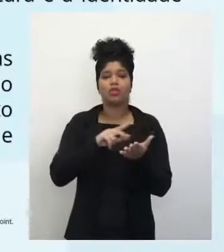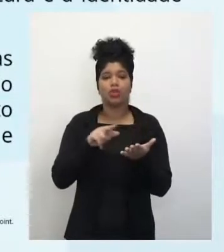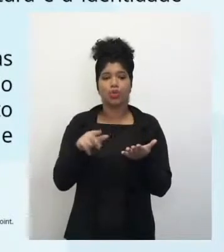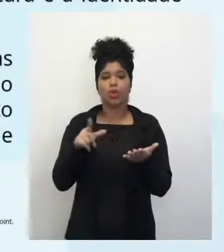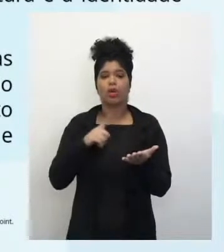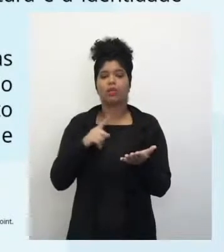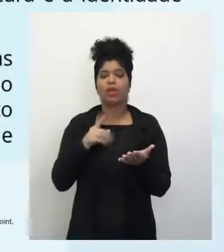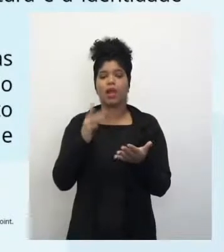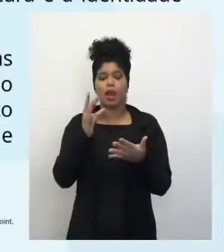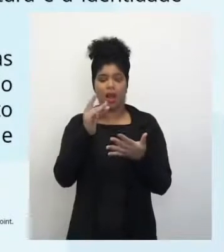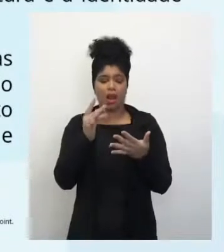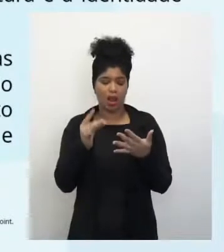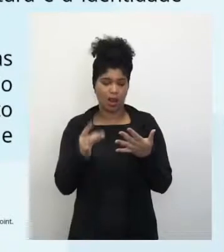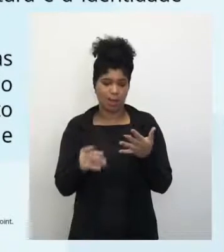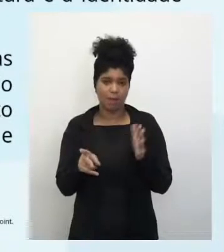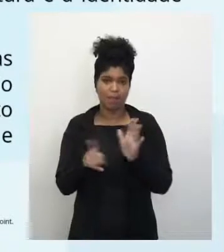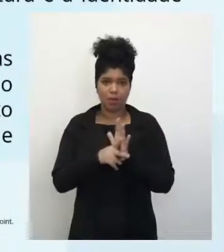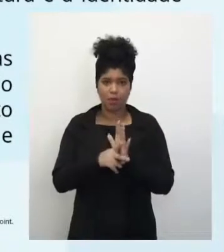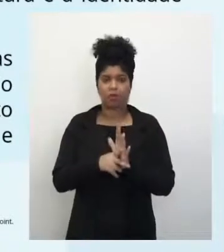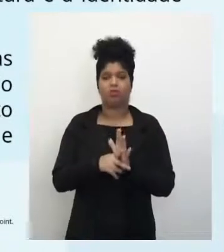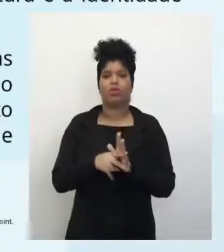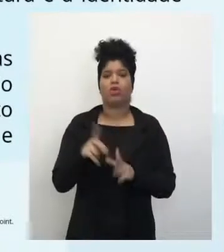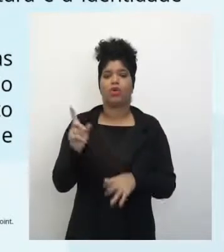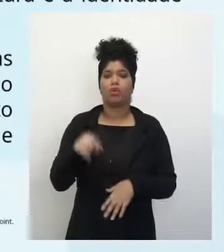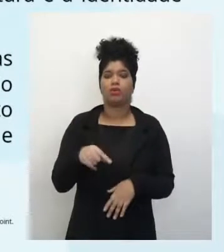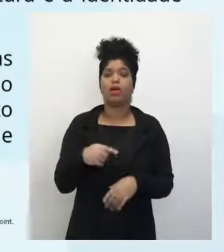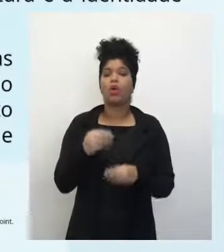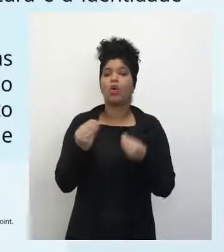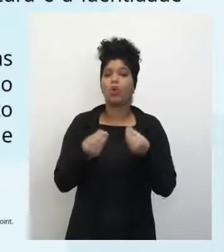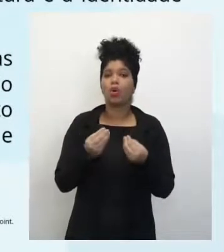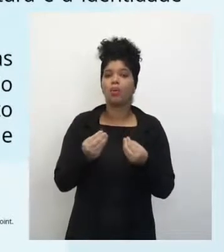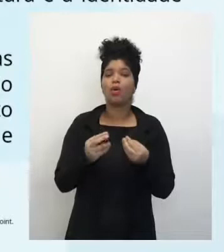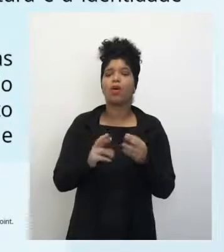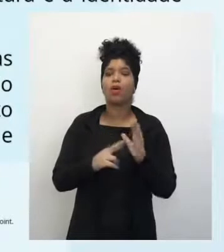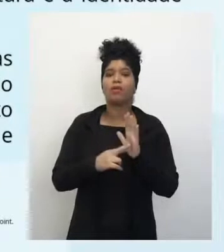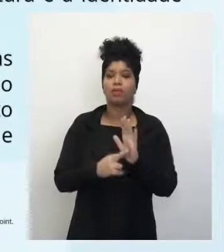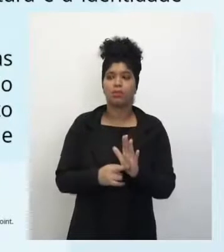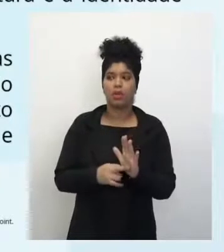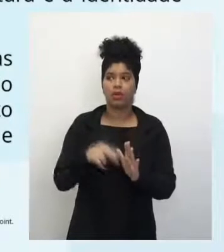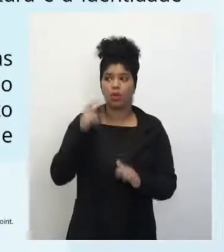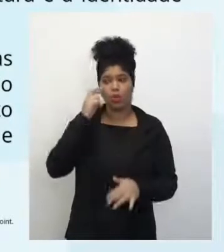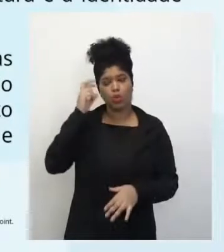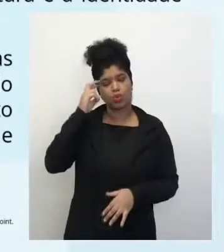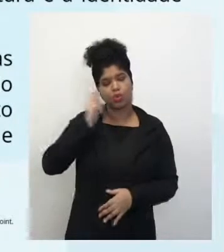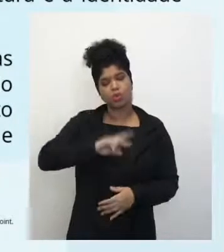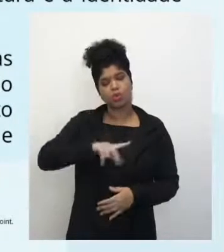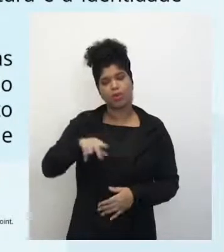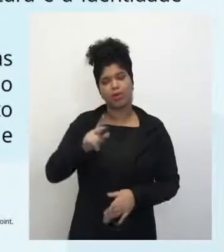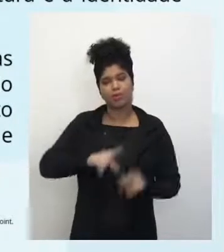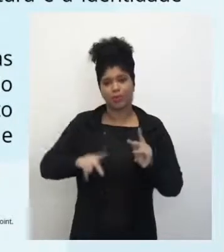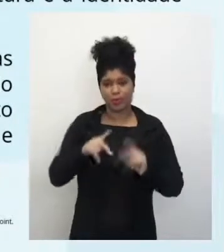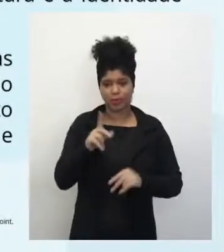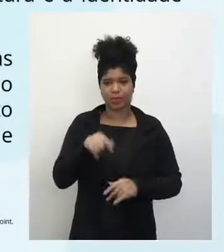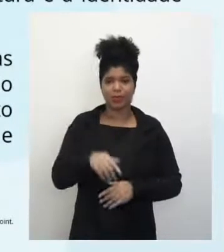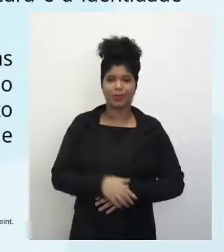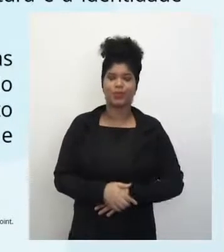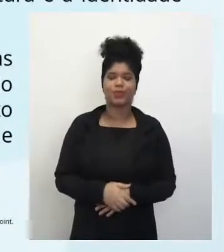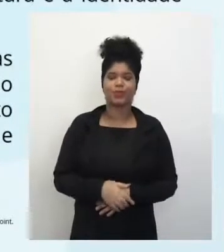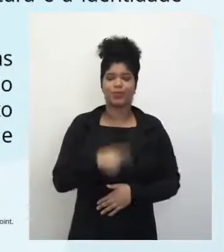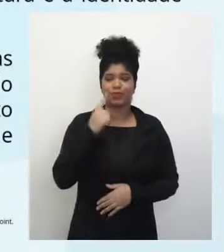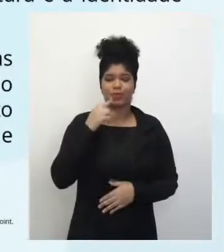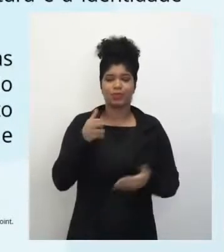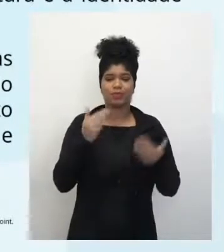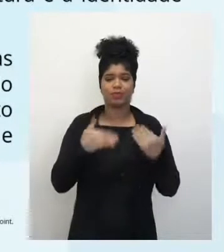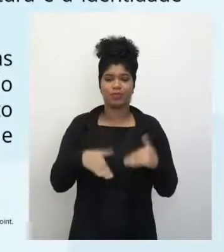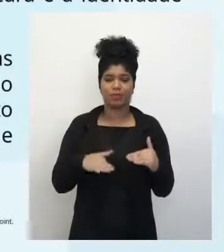tem elementos e símbolos próprios para representar a cultura e a identidade dos variados povos. Observe aí, abaixo